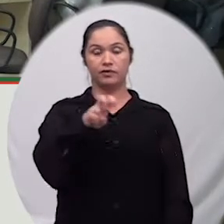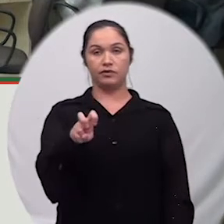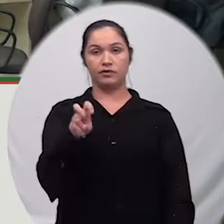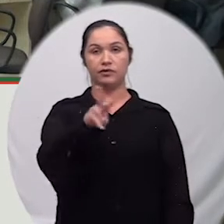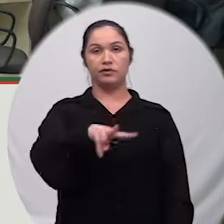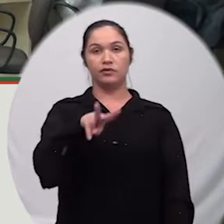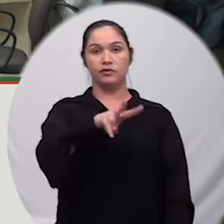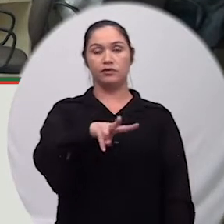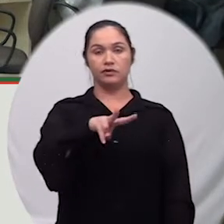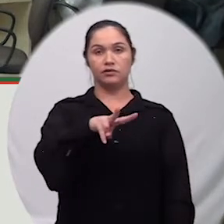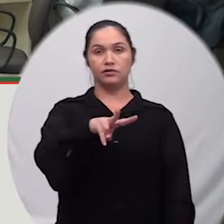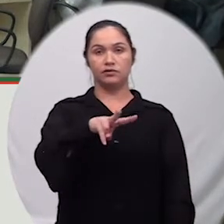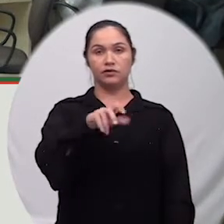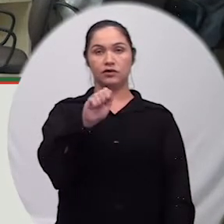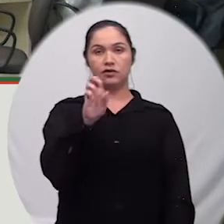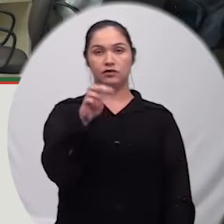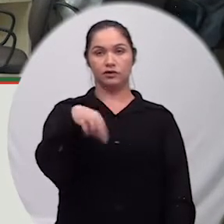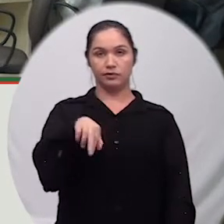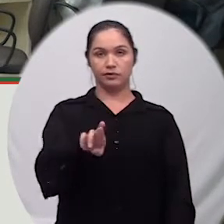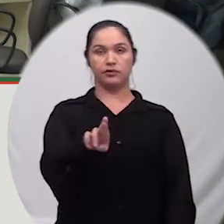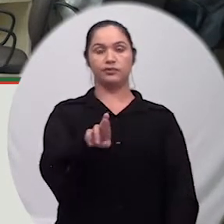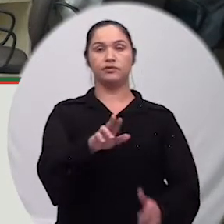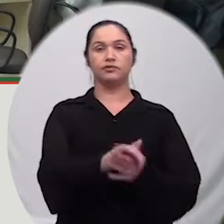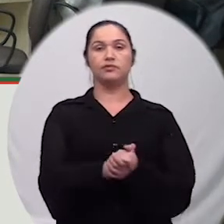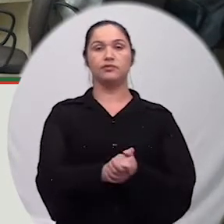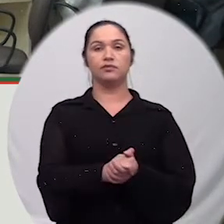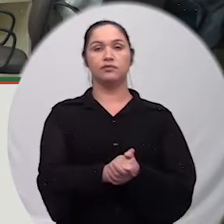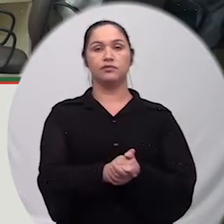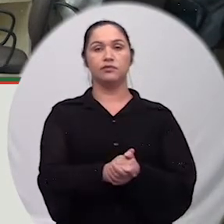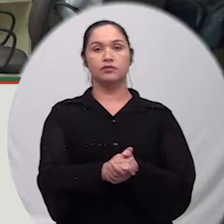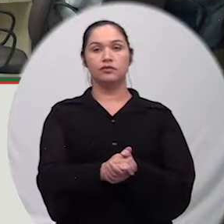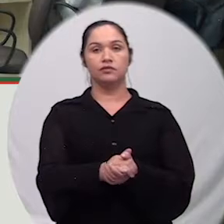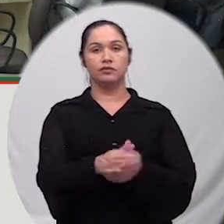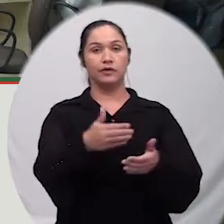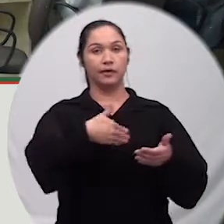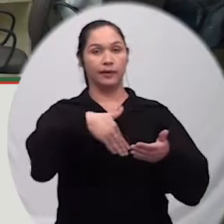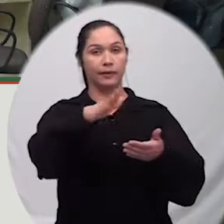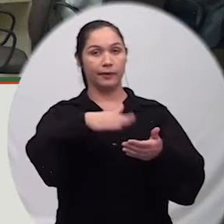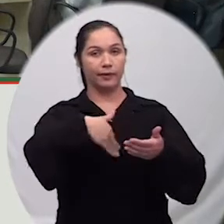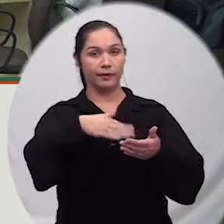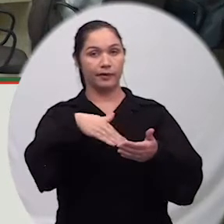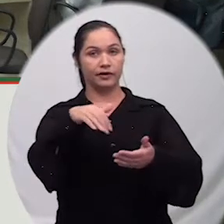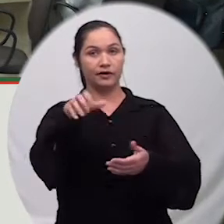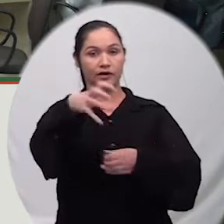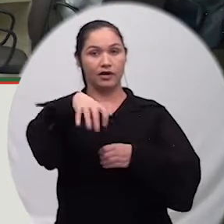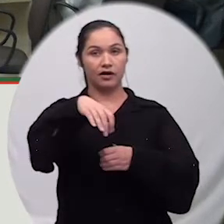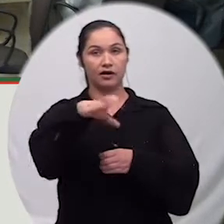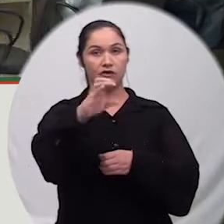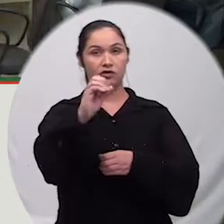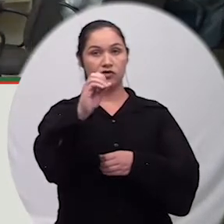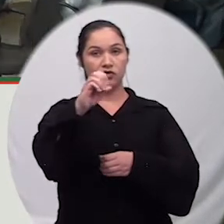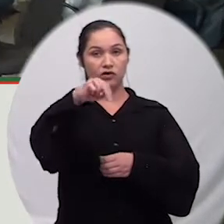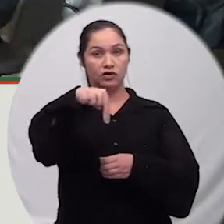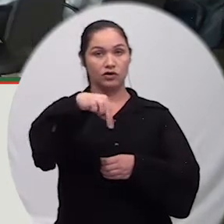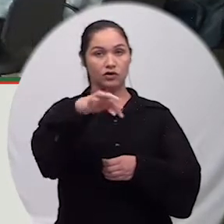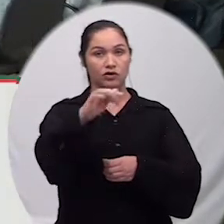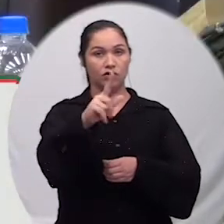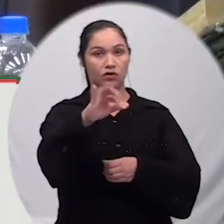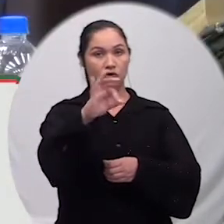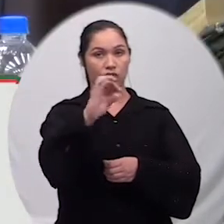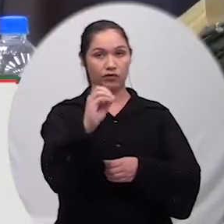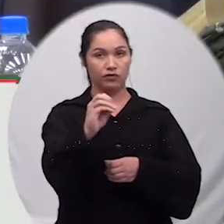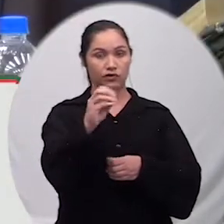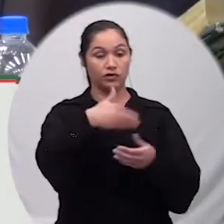955/18, autoria vereador Ademir Honorato, assunto pintura da marcação da área de conflito, faixas cruzadas na cor amarela, bem como